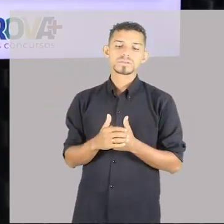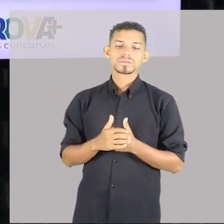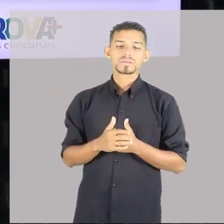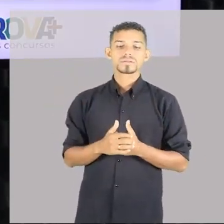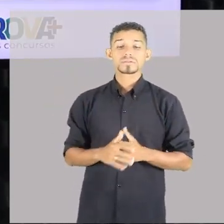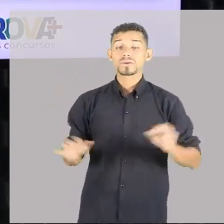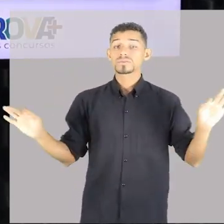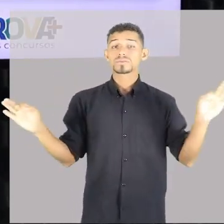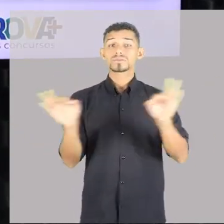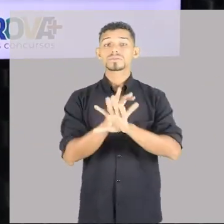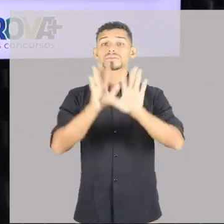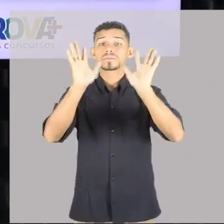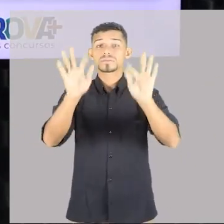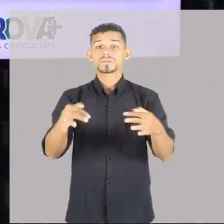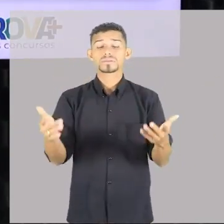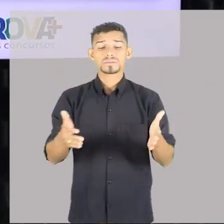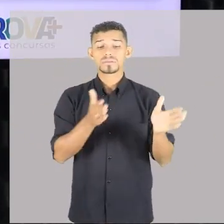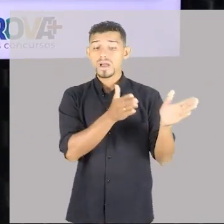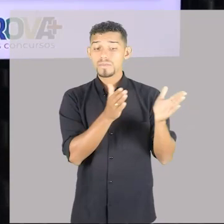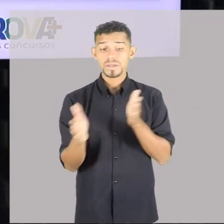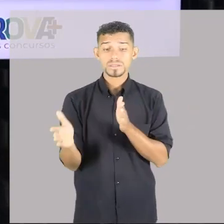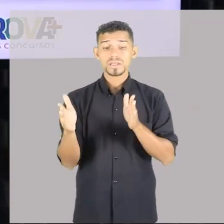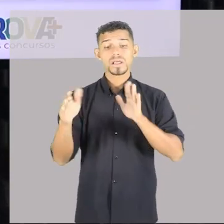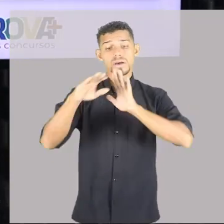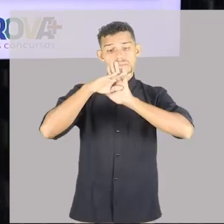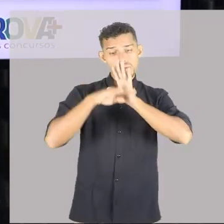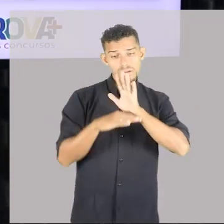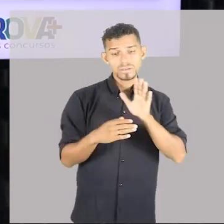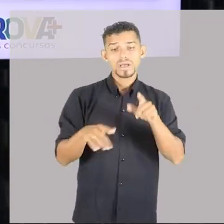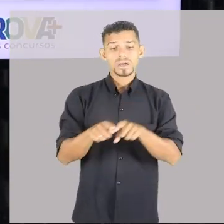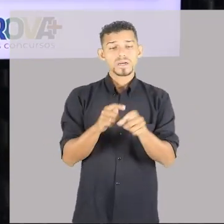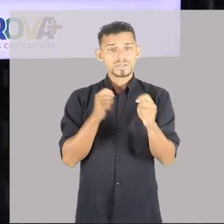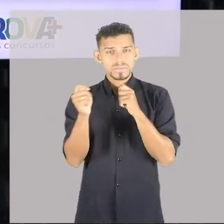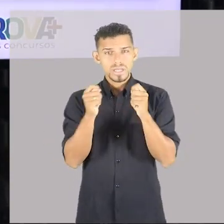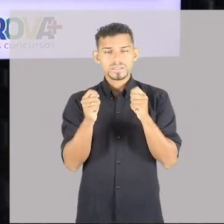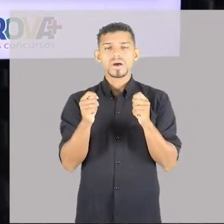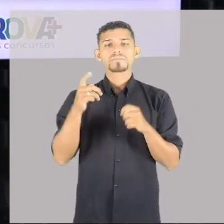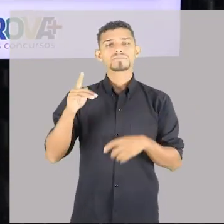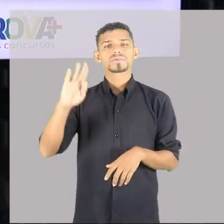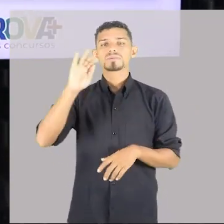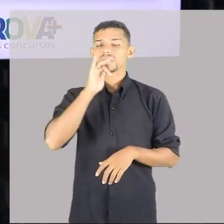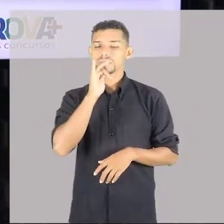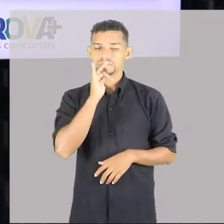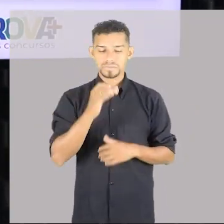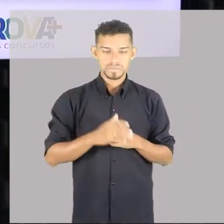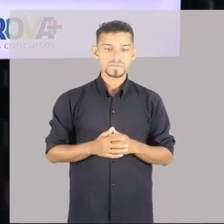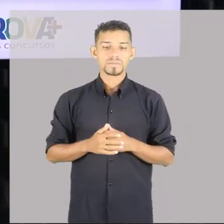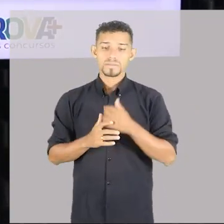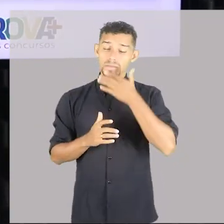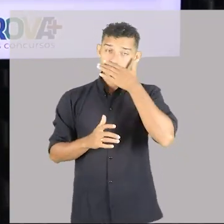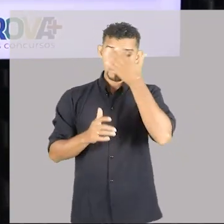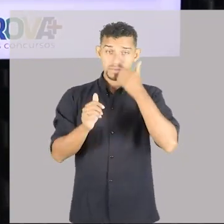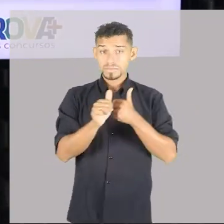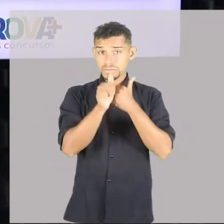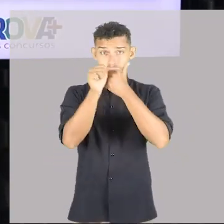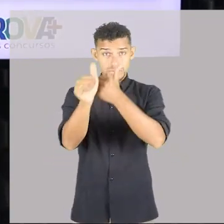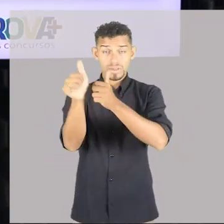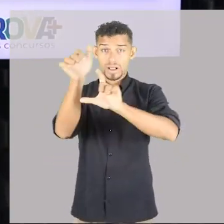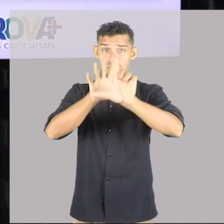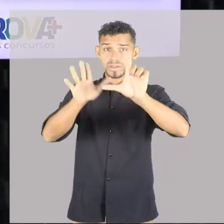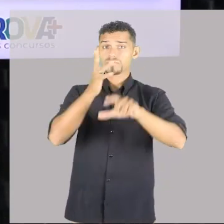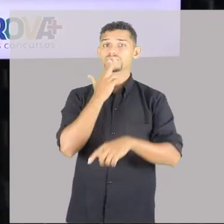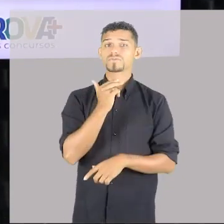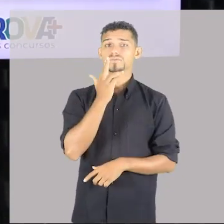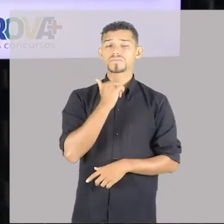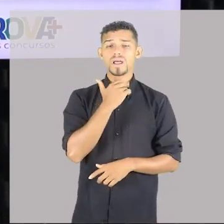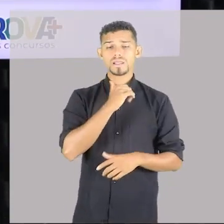gente fecha o importante ciclo do processo administrativo na administração pública. Não deixe de seguir a plataforma